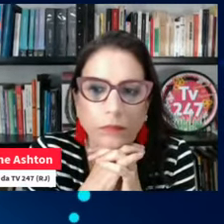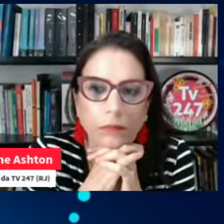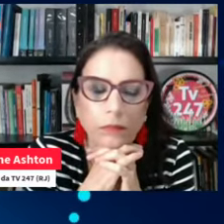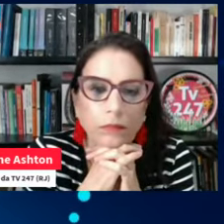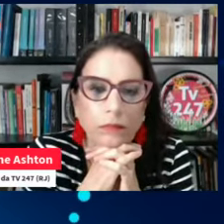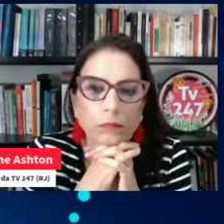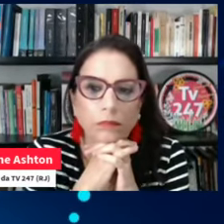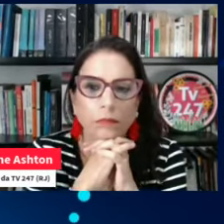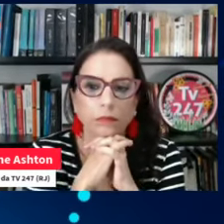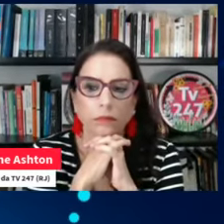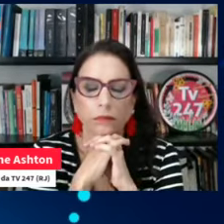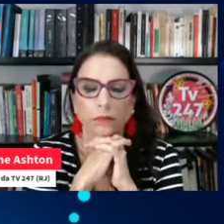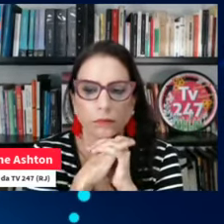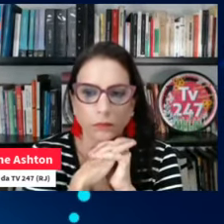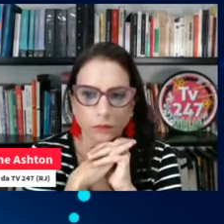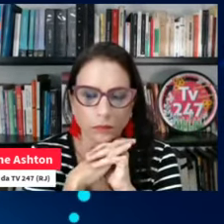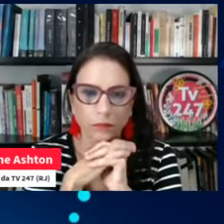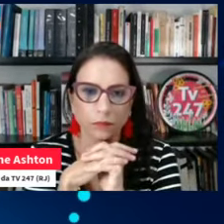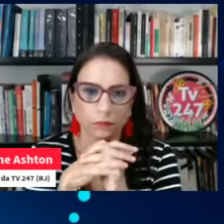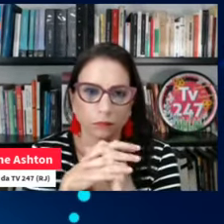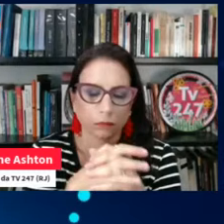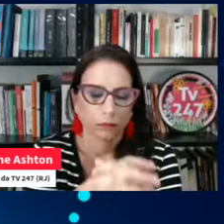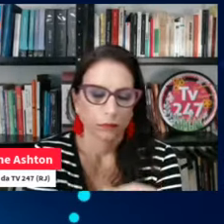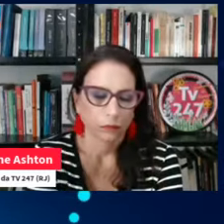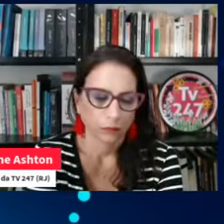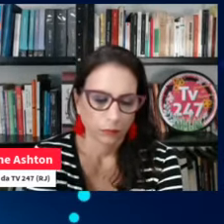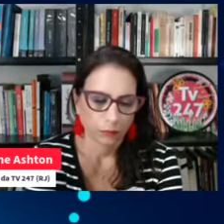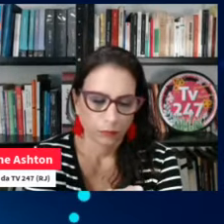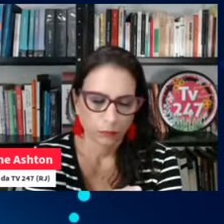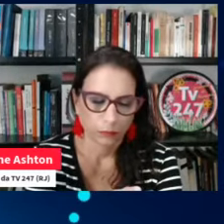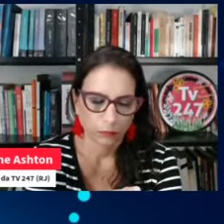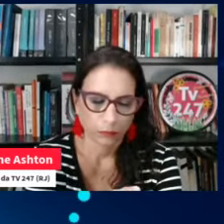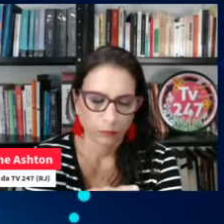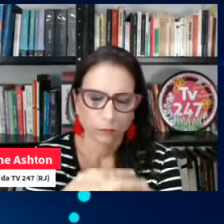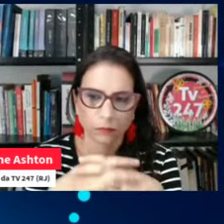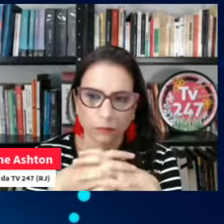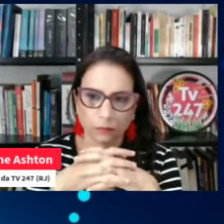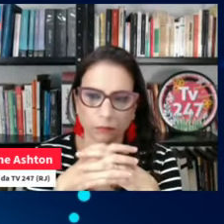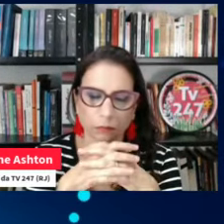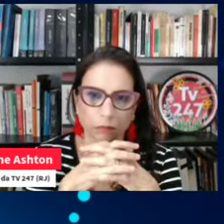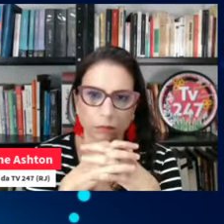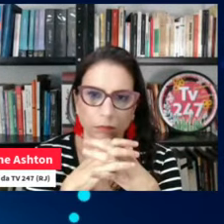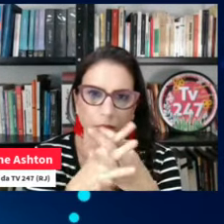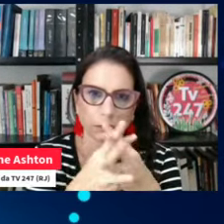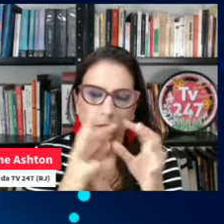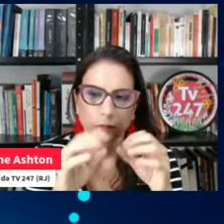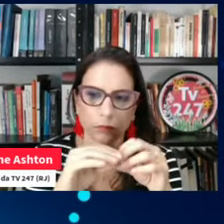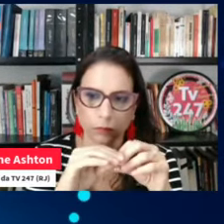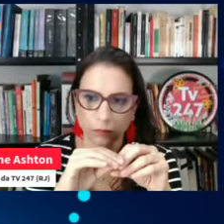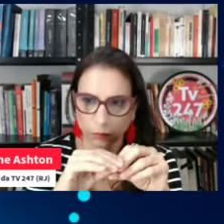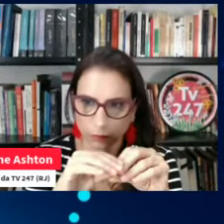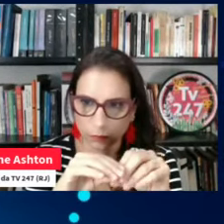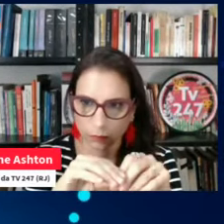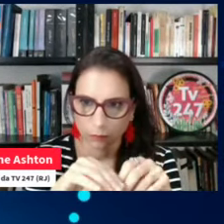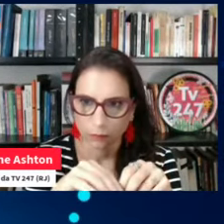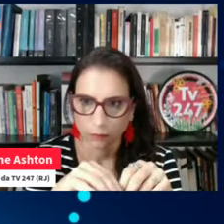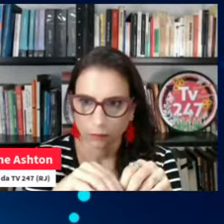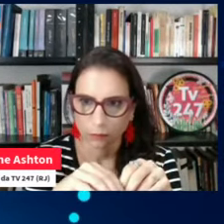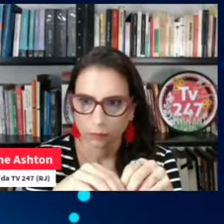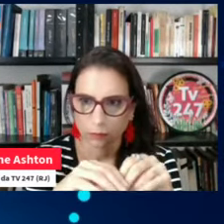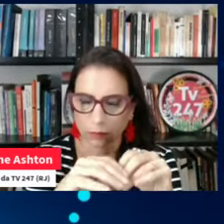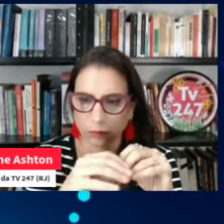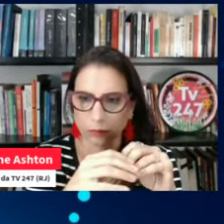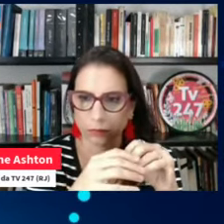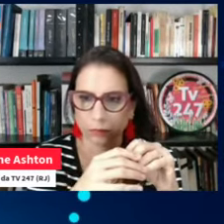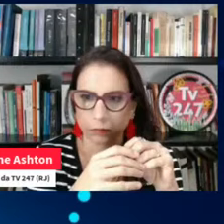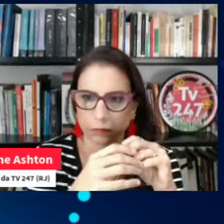para o empreendedor, porque também não dá para ter emprego para todo mundo. Algumas pessoas preferem também ter seu pequeno negócio do que